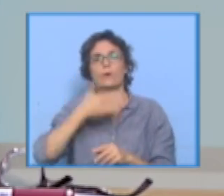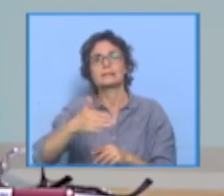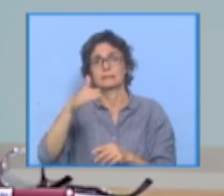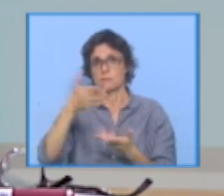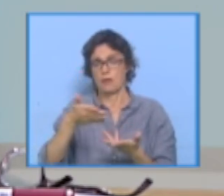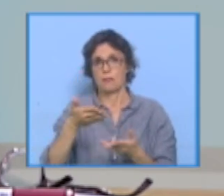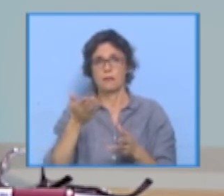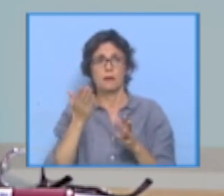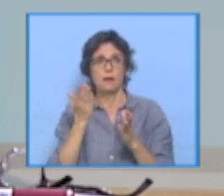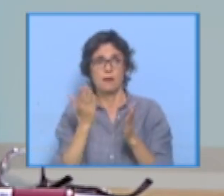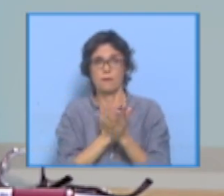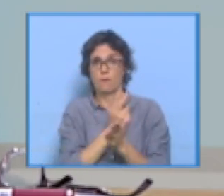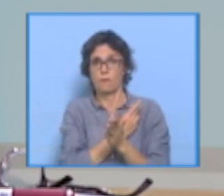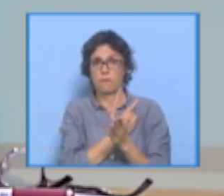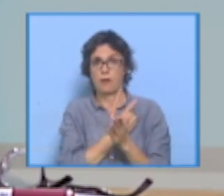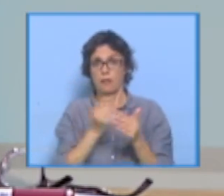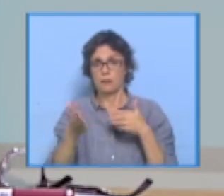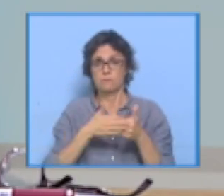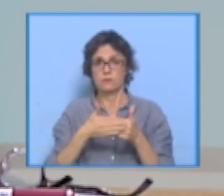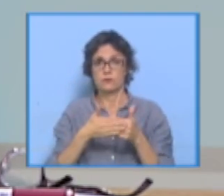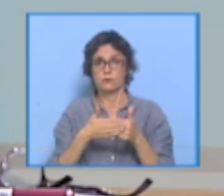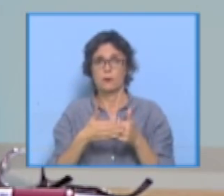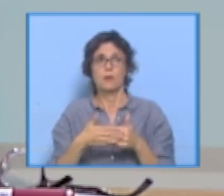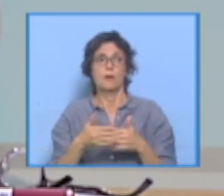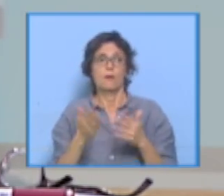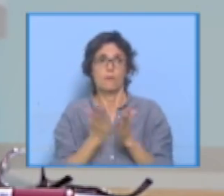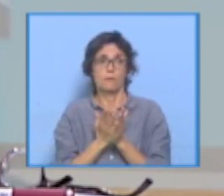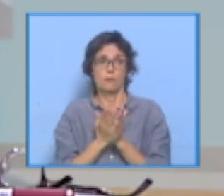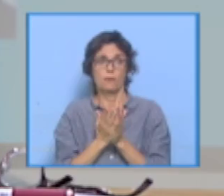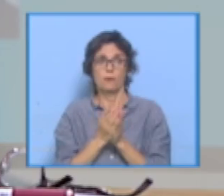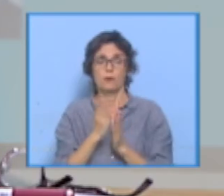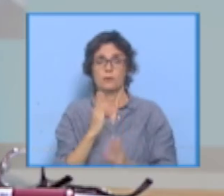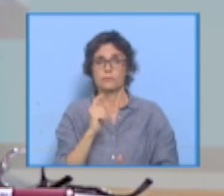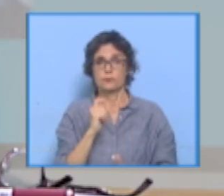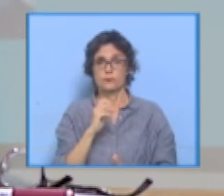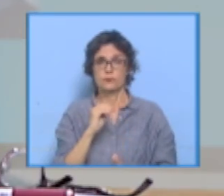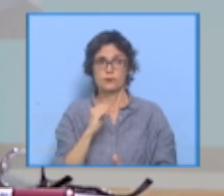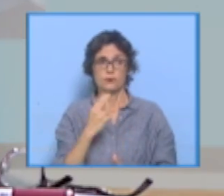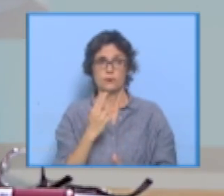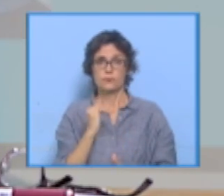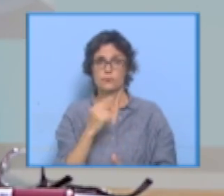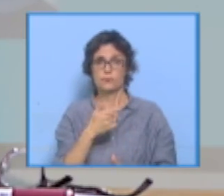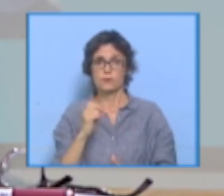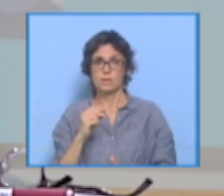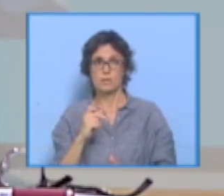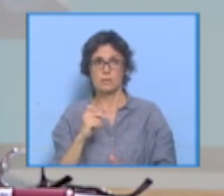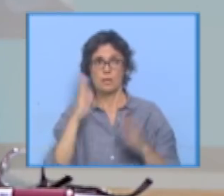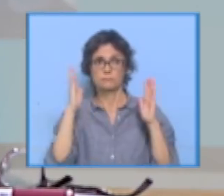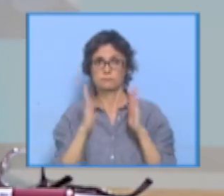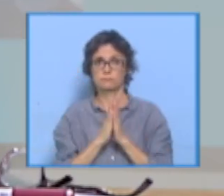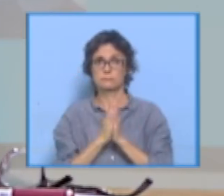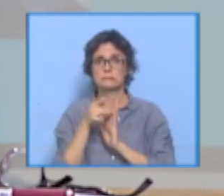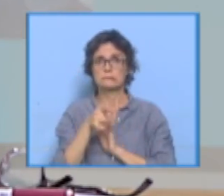que acabou é um colégio jesuíta da Imaculada Conceição, que está simplesmente nos